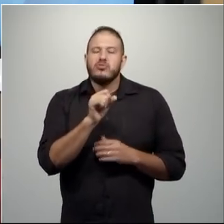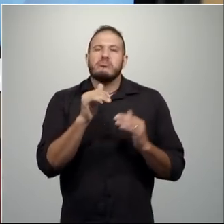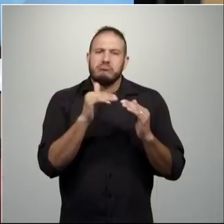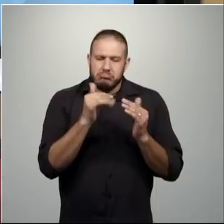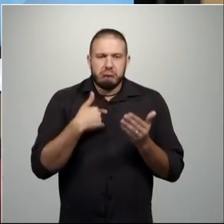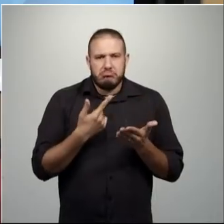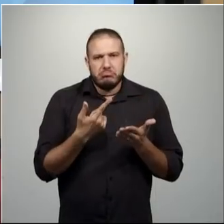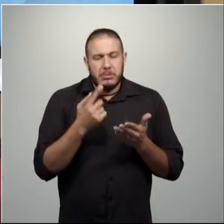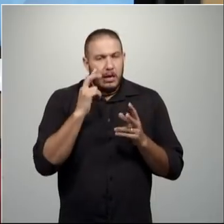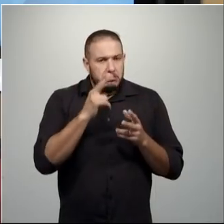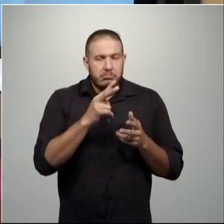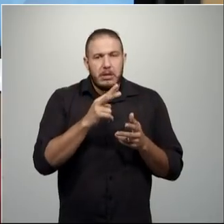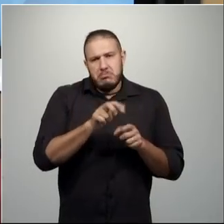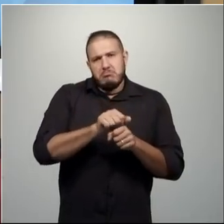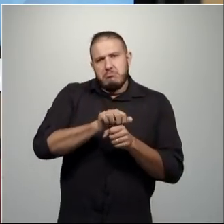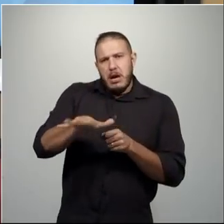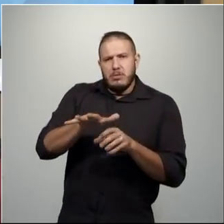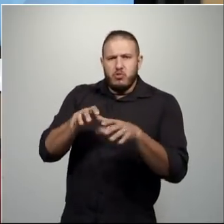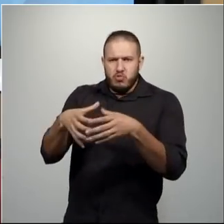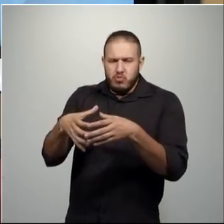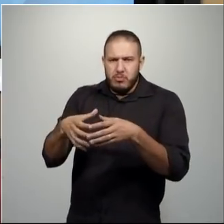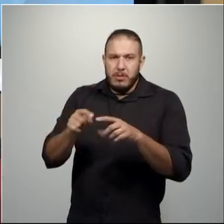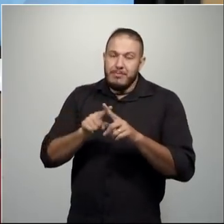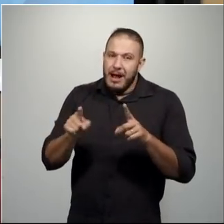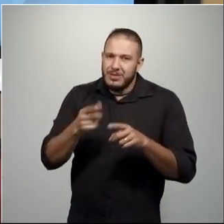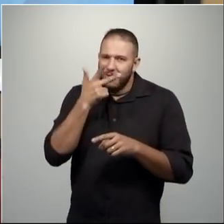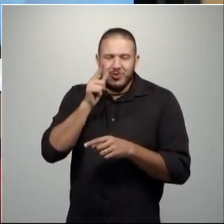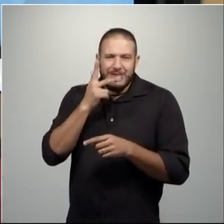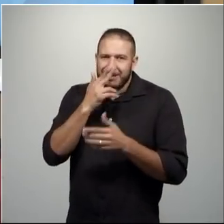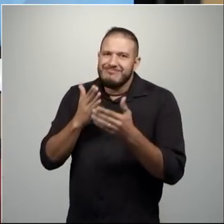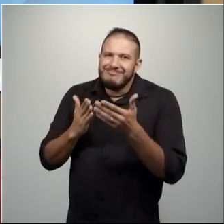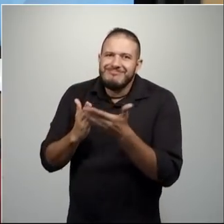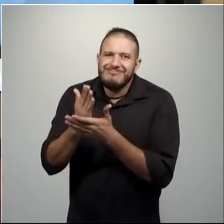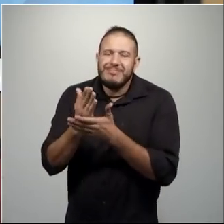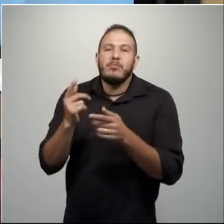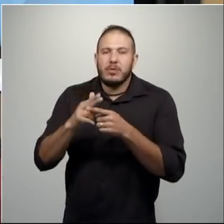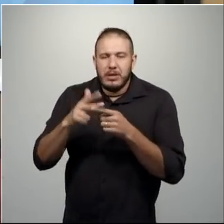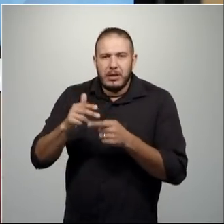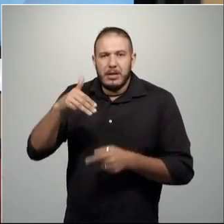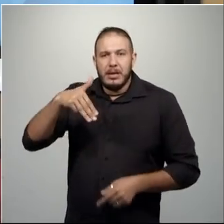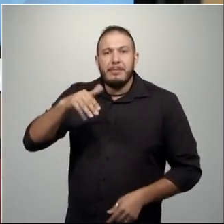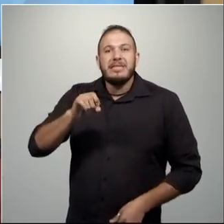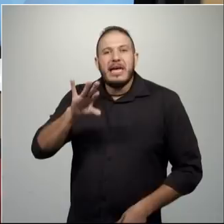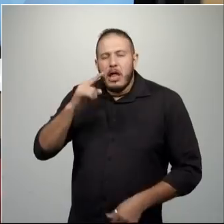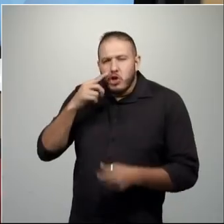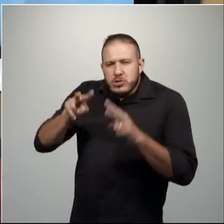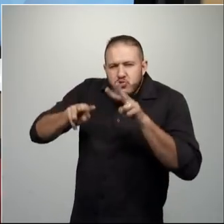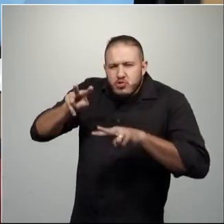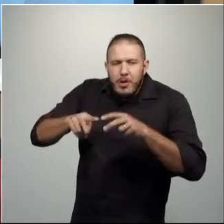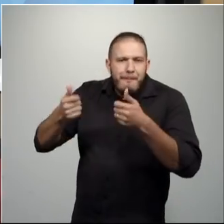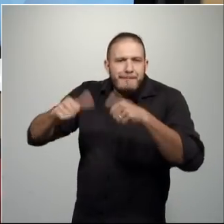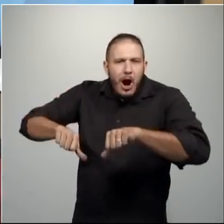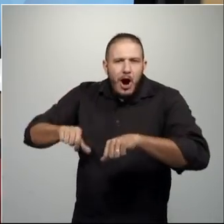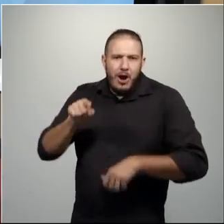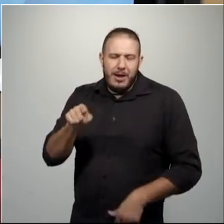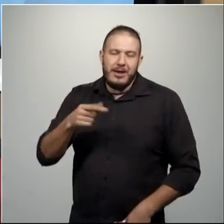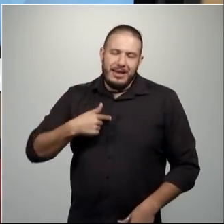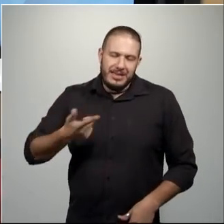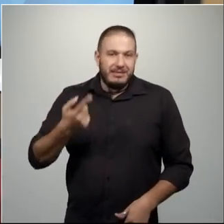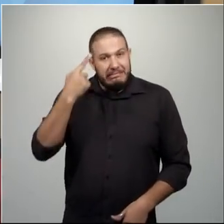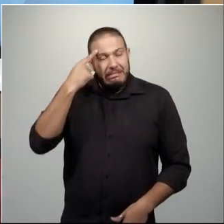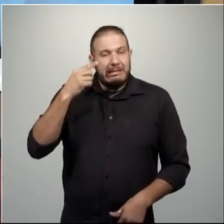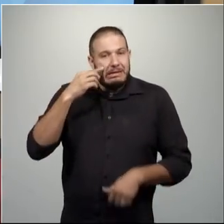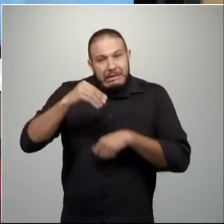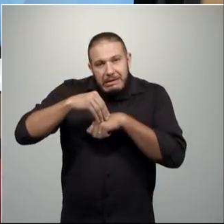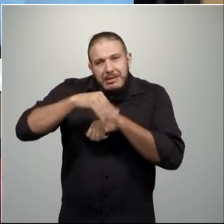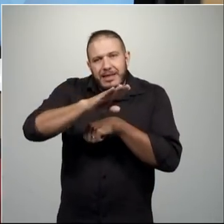e manda para a rede só que não passa por que os mineradores fazem esse tipo de verificação então essa é a idéia